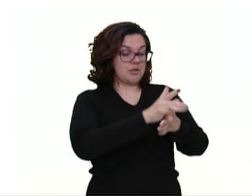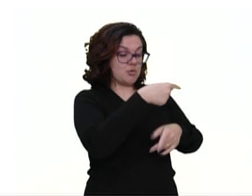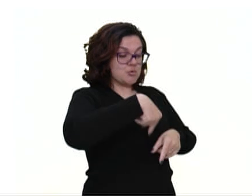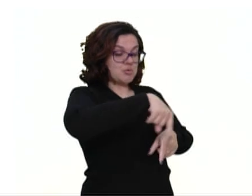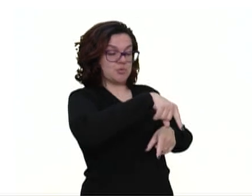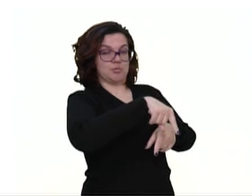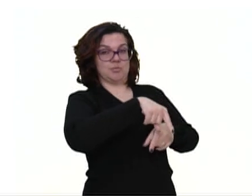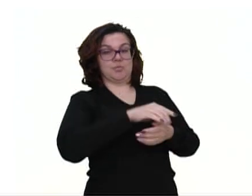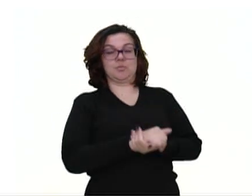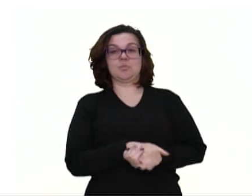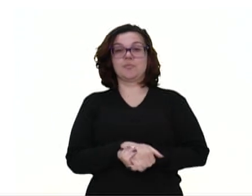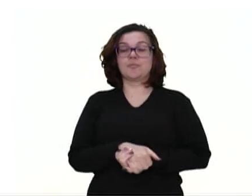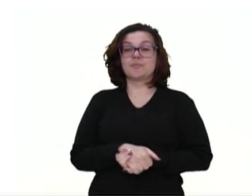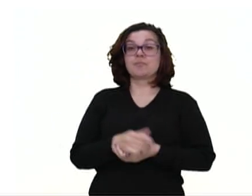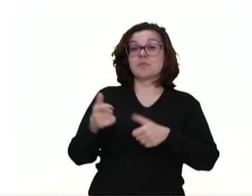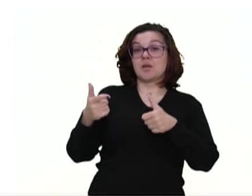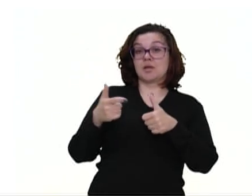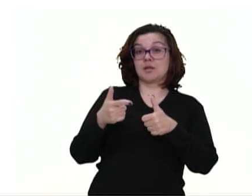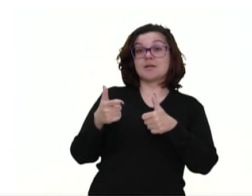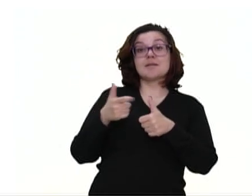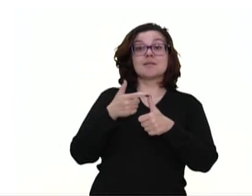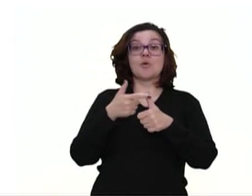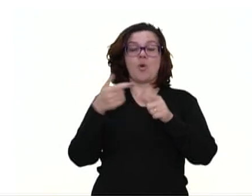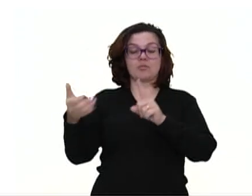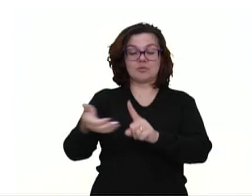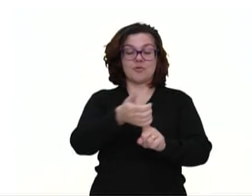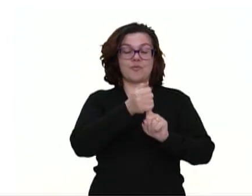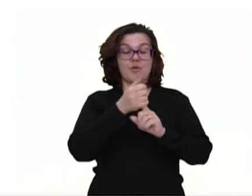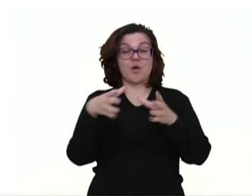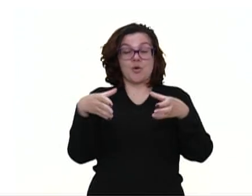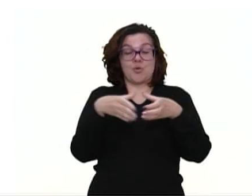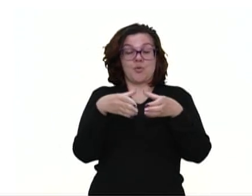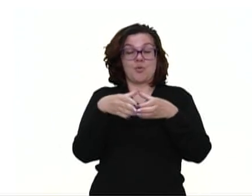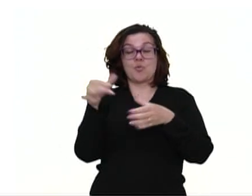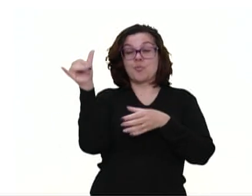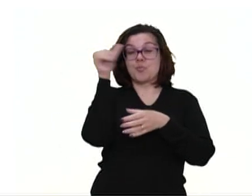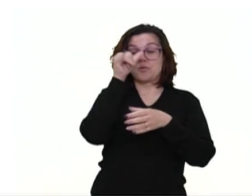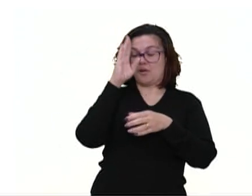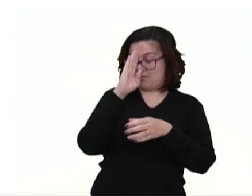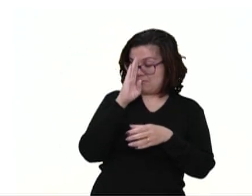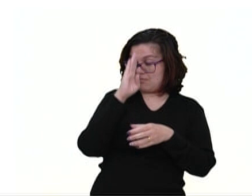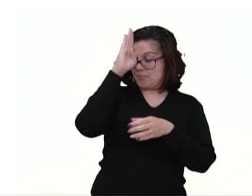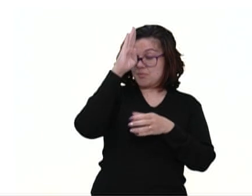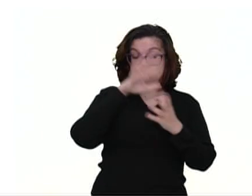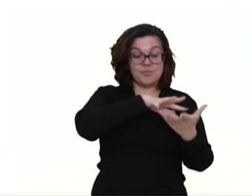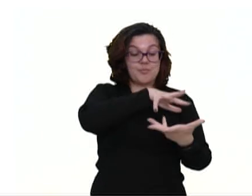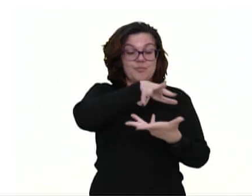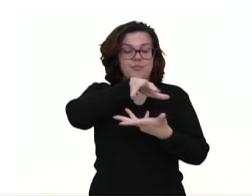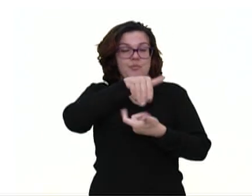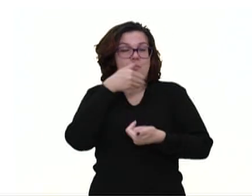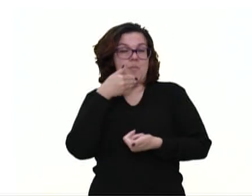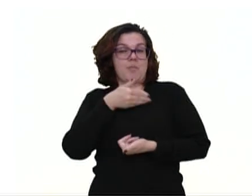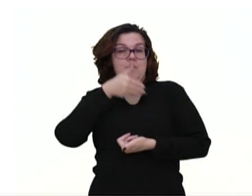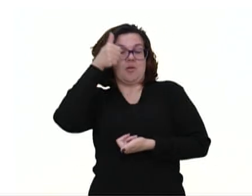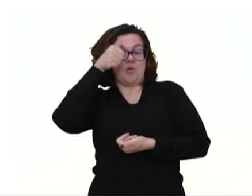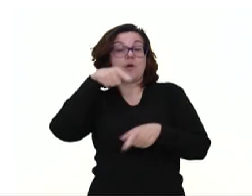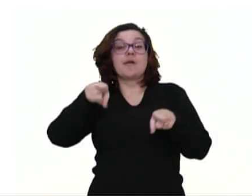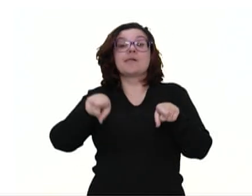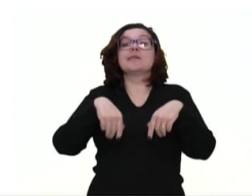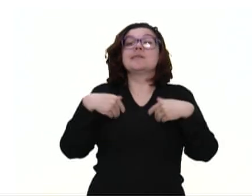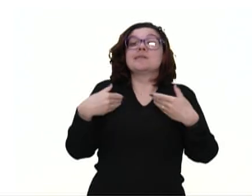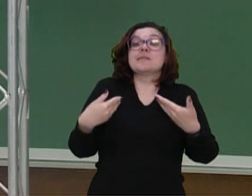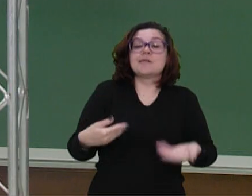outros. O fascismo propunha que a nação italiana era o grupo privilegiado no mundo. Por isso,